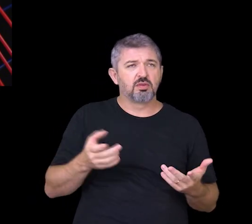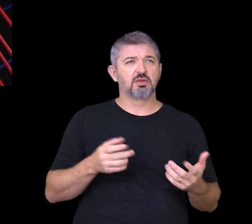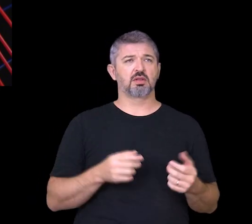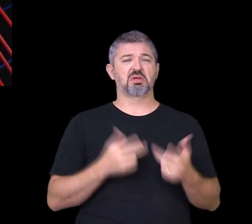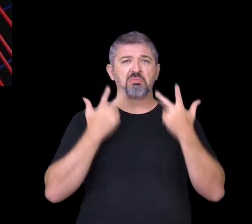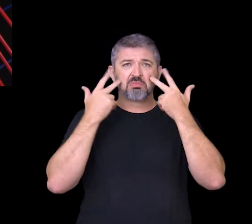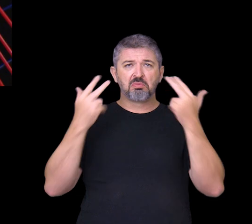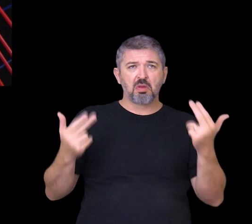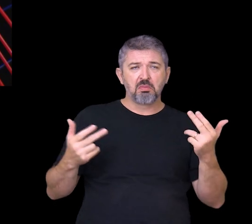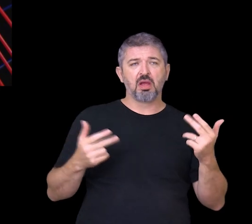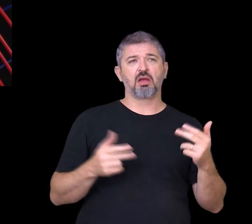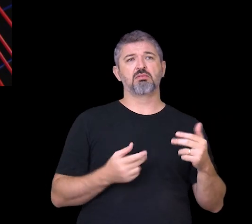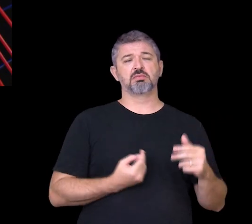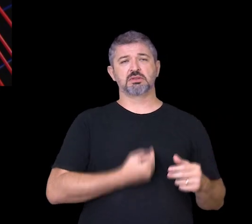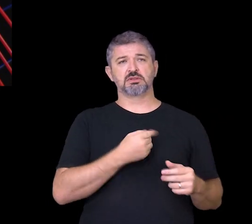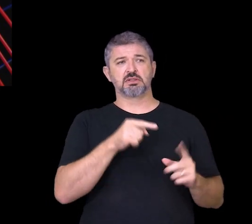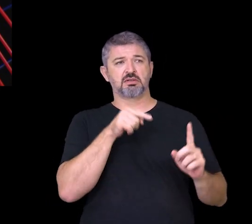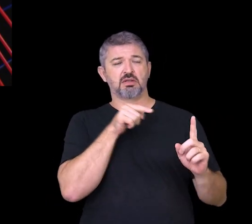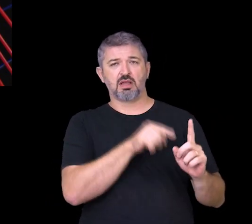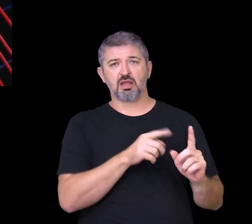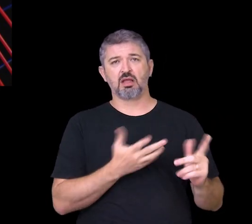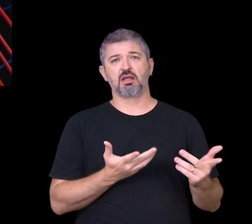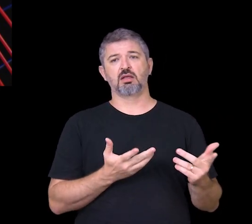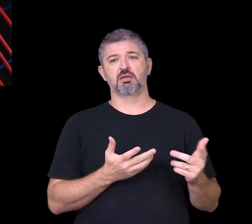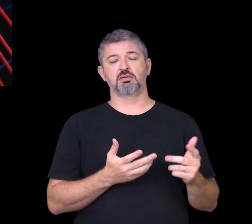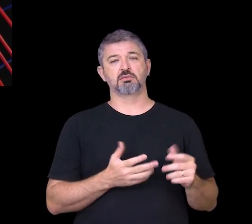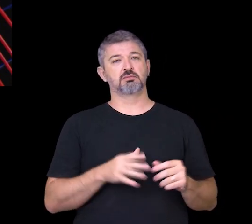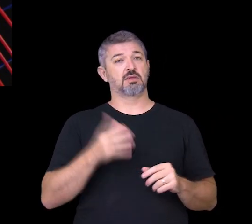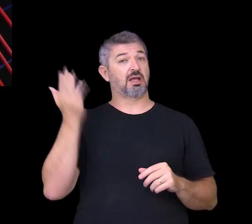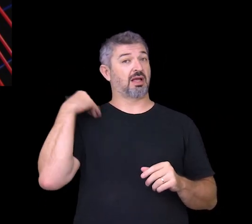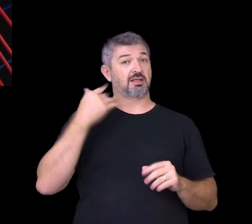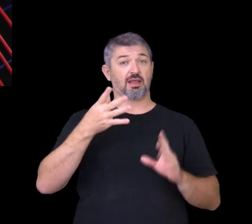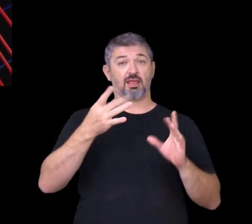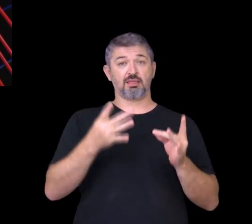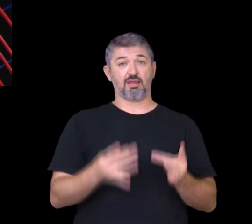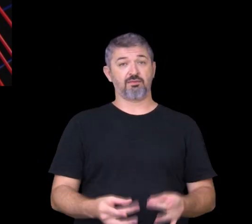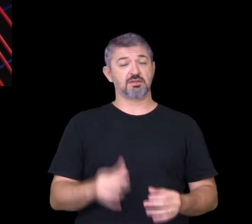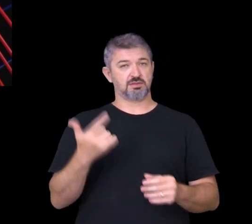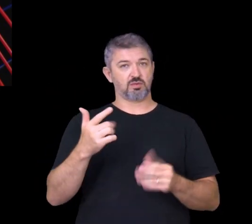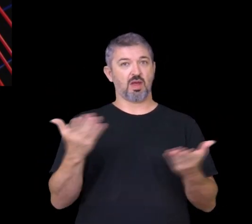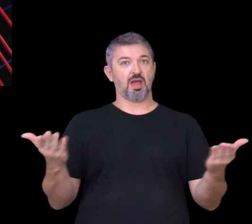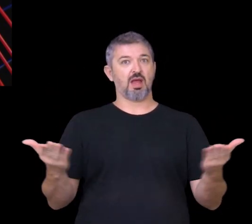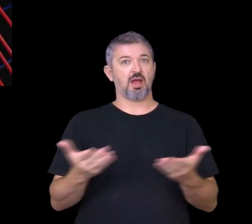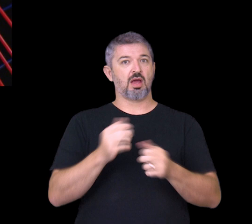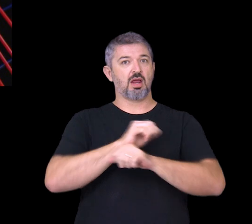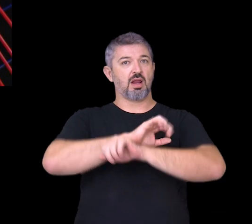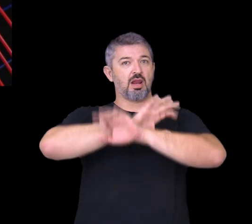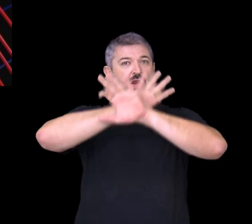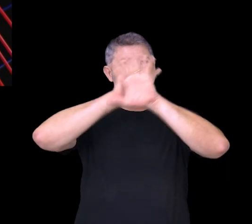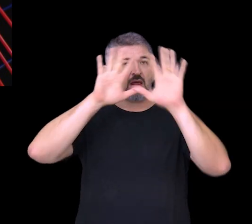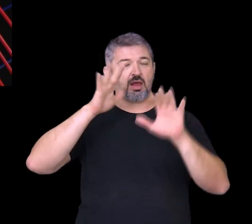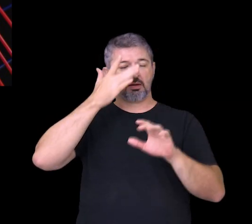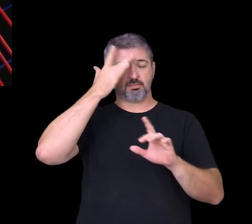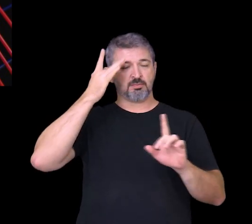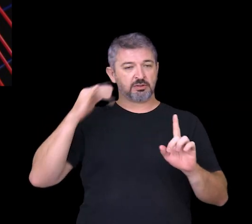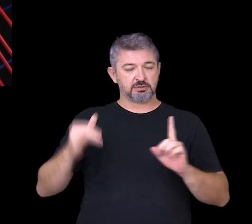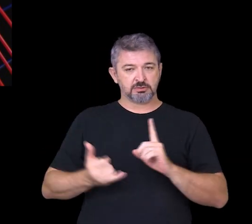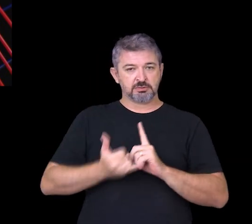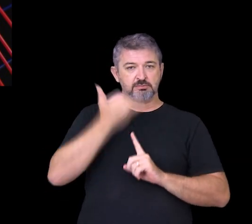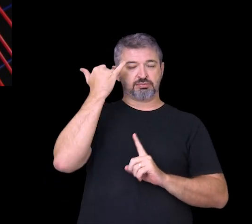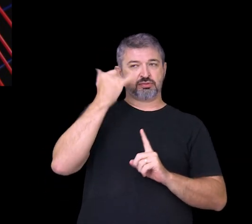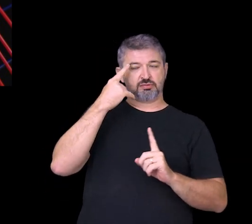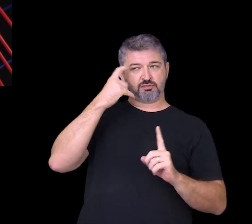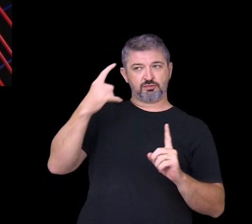deputada, aquilo é normal. Deputada na definição, é uma definição. E começa a ficar claro, não só para quem